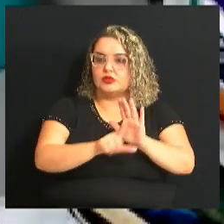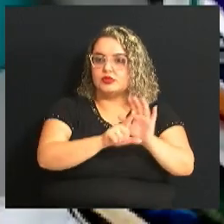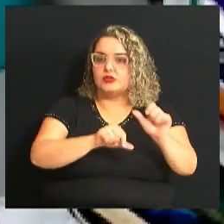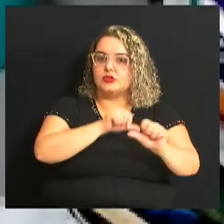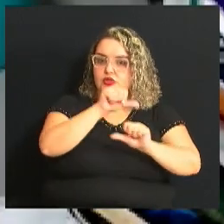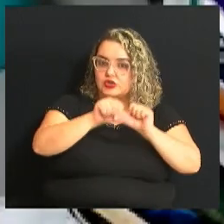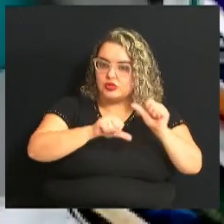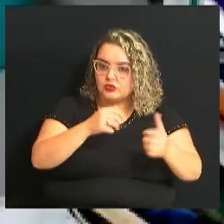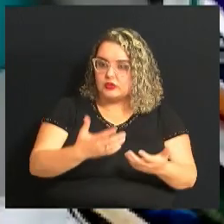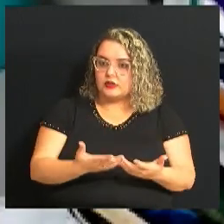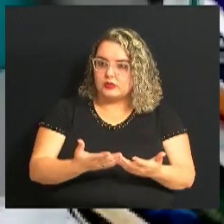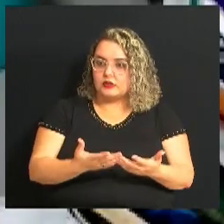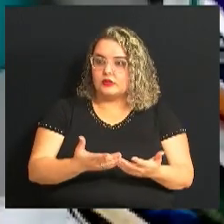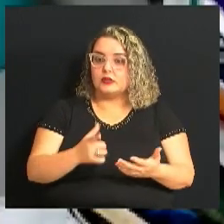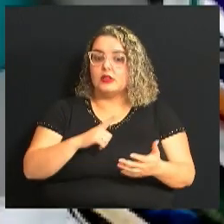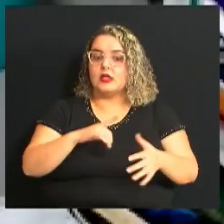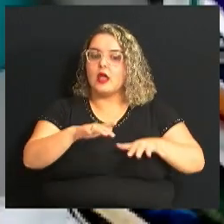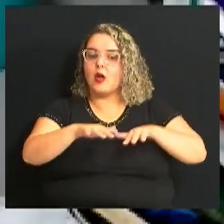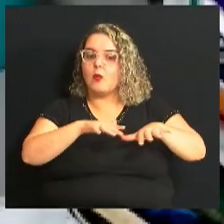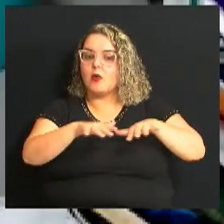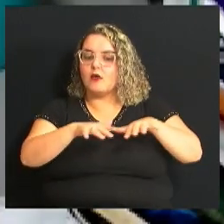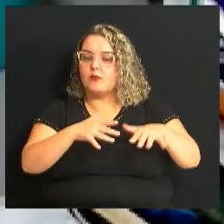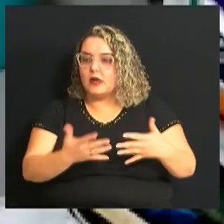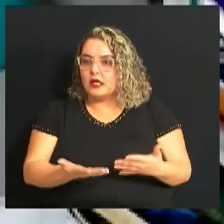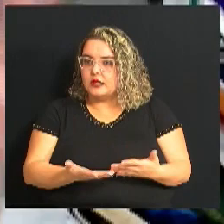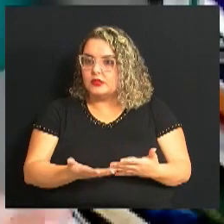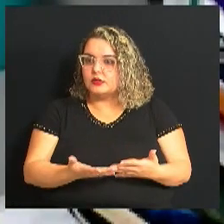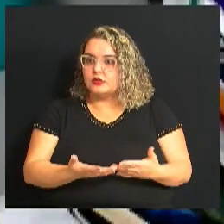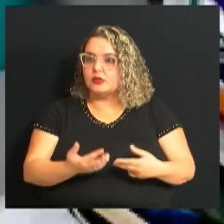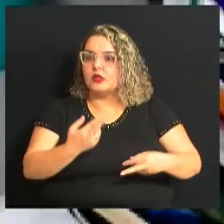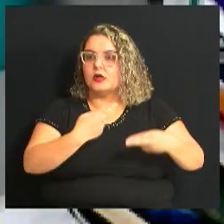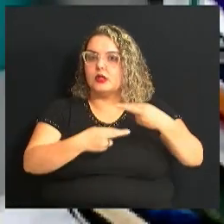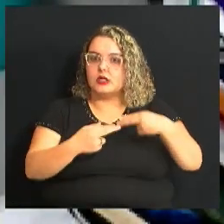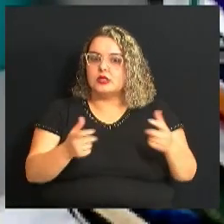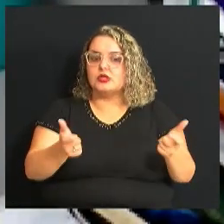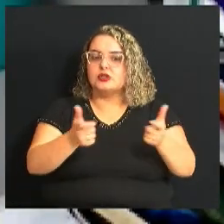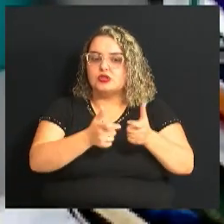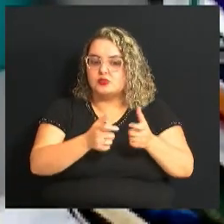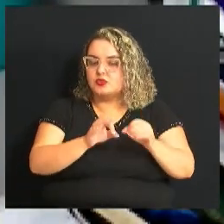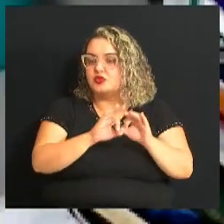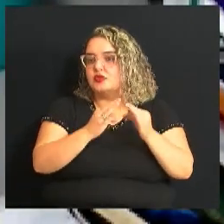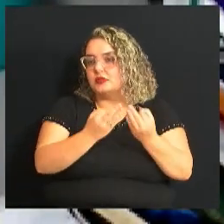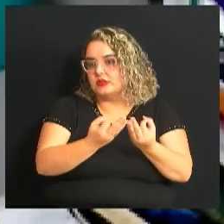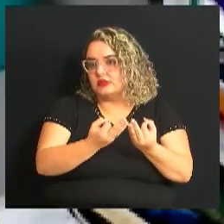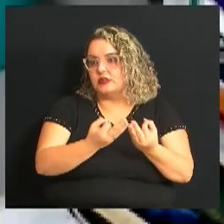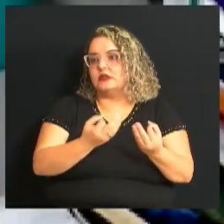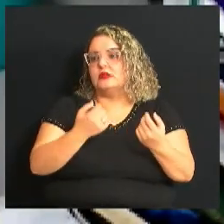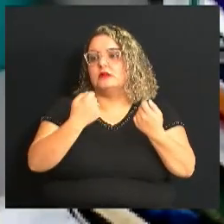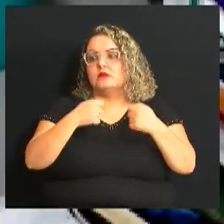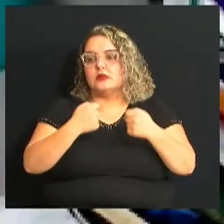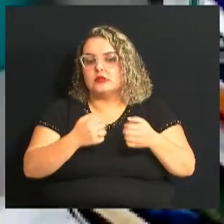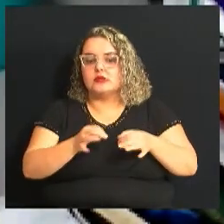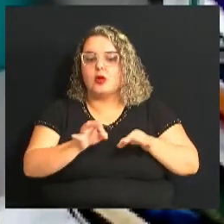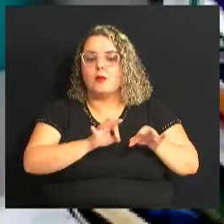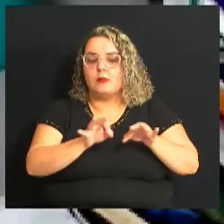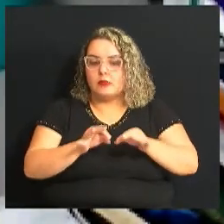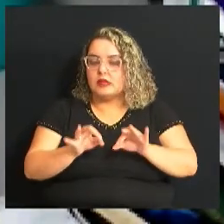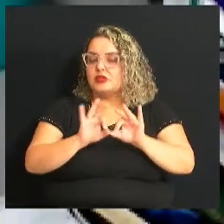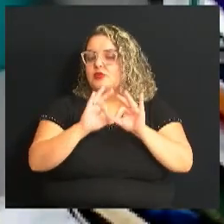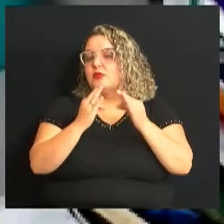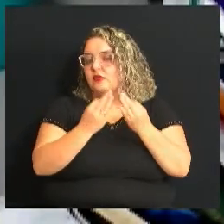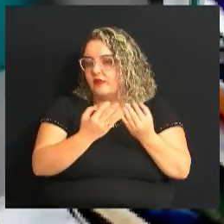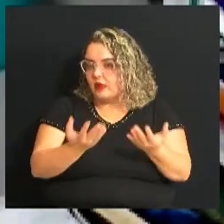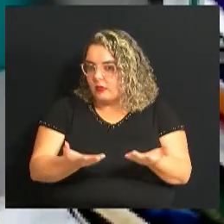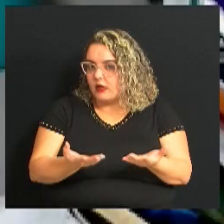porque há um movimento relacionado à diminuição das famílias, à necessidade de um planejamento familiar que